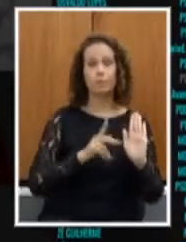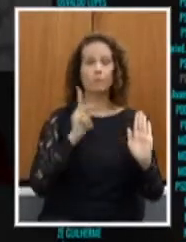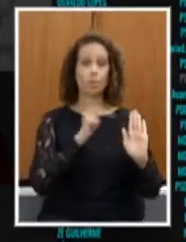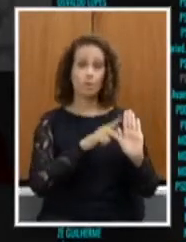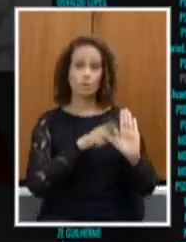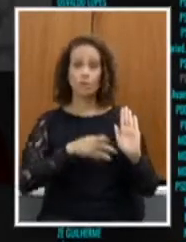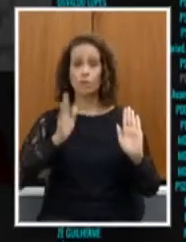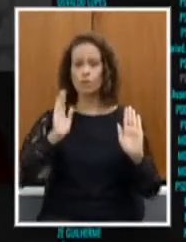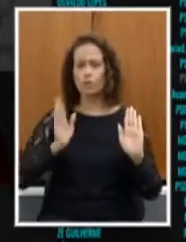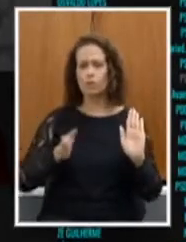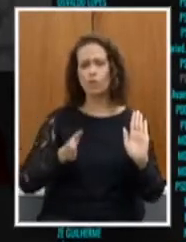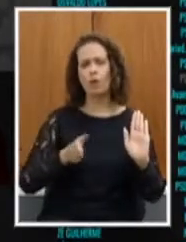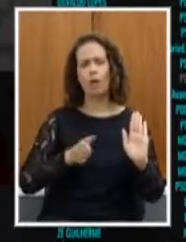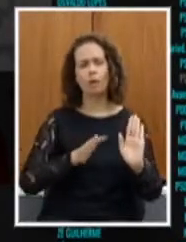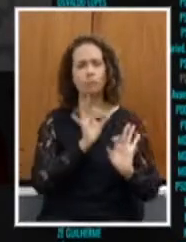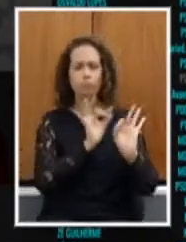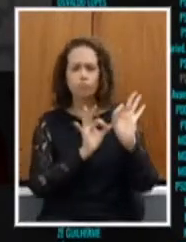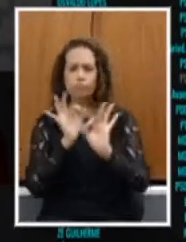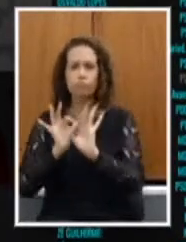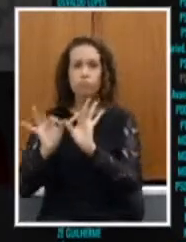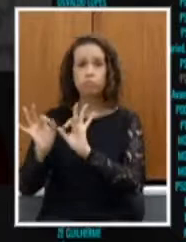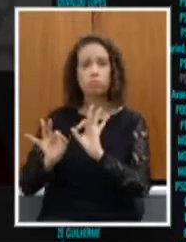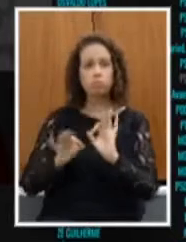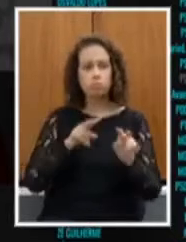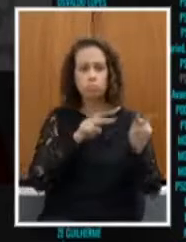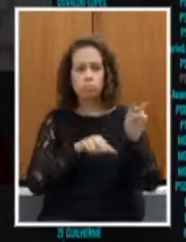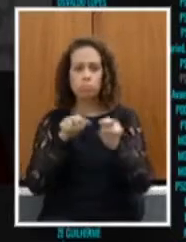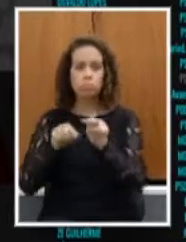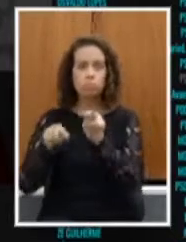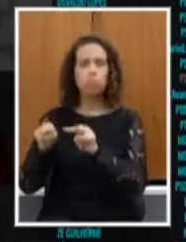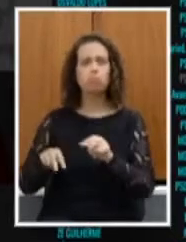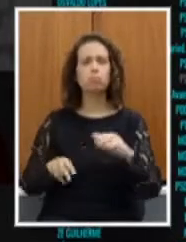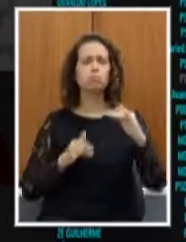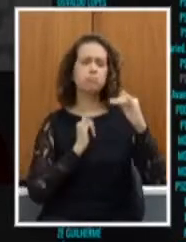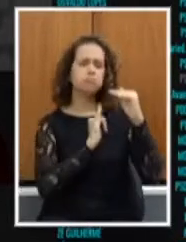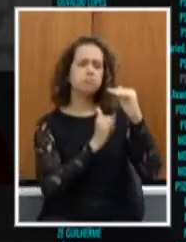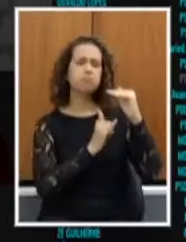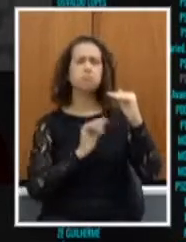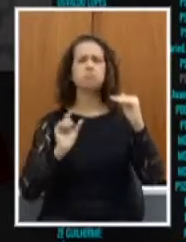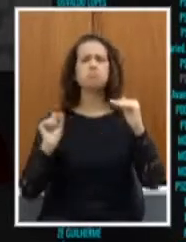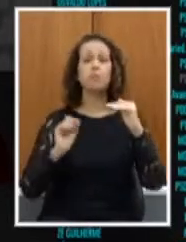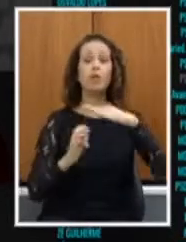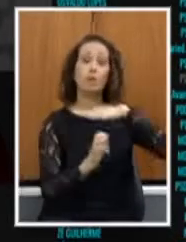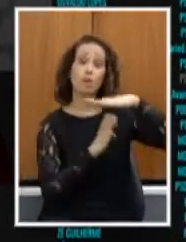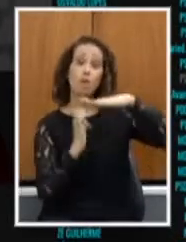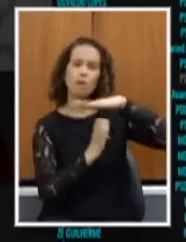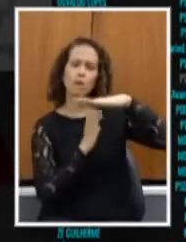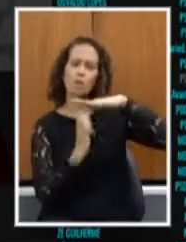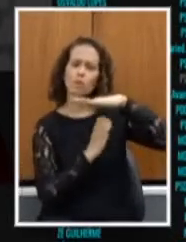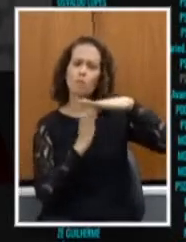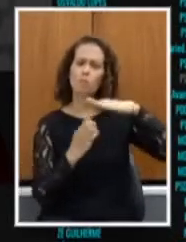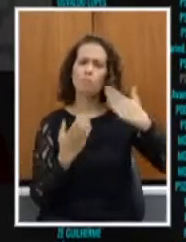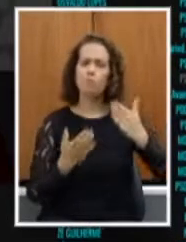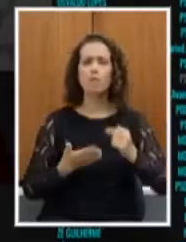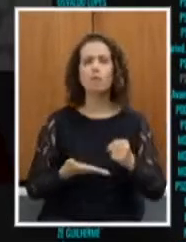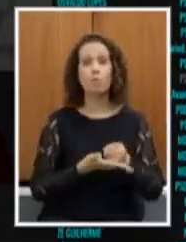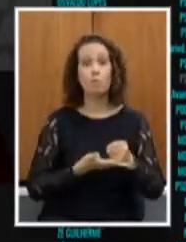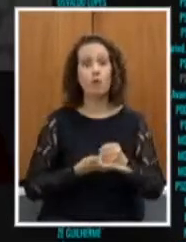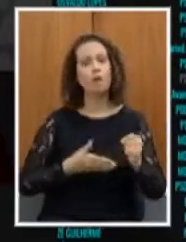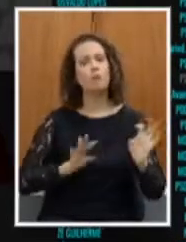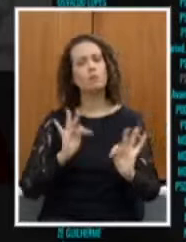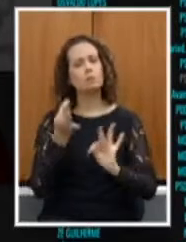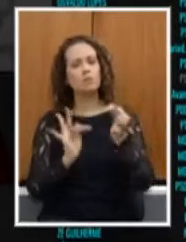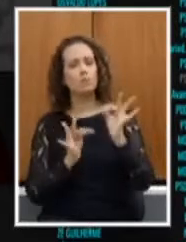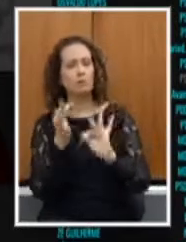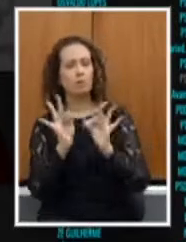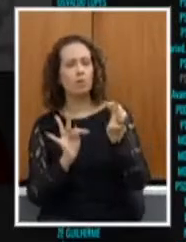sendo, então, apreciado em primeiro turno. As startups são empresas que são empreendimentos de alto risco estruturados em base tecnológica e